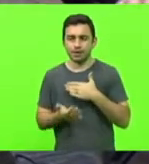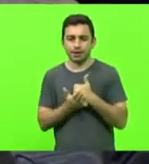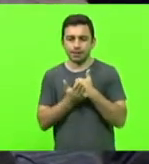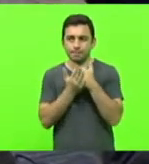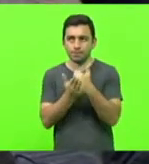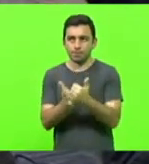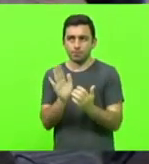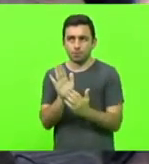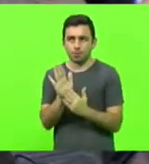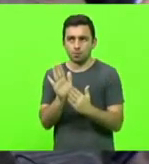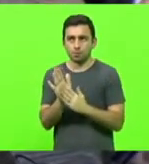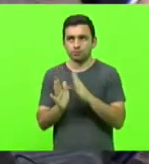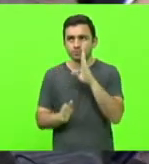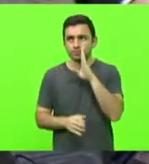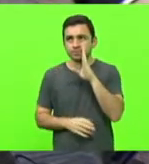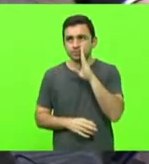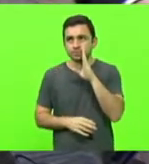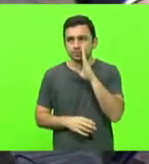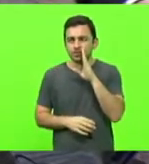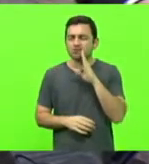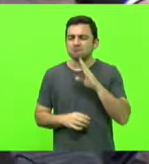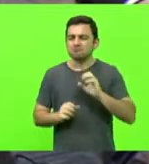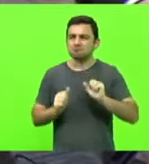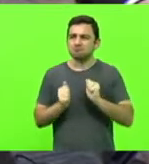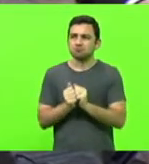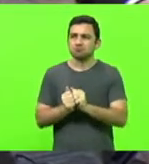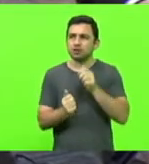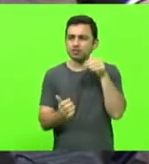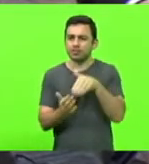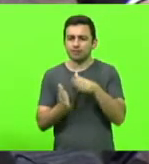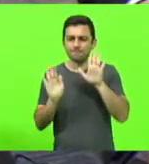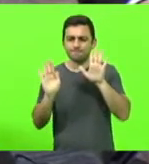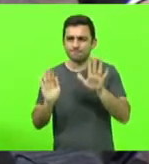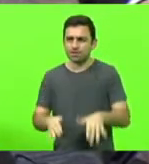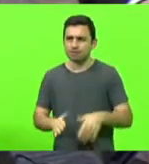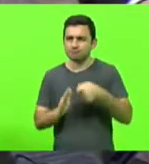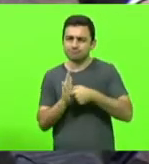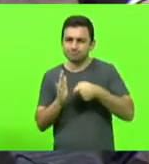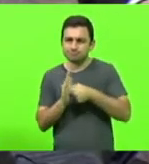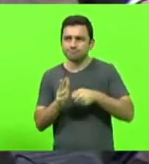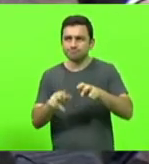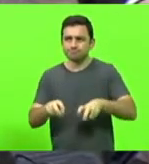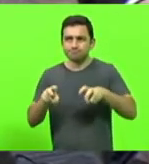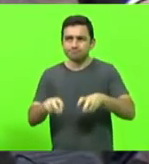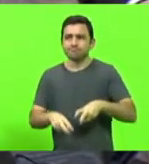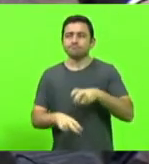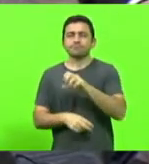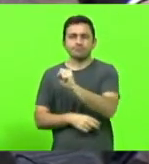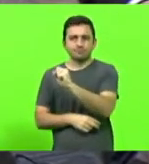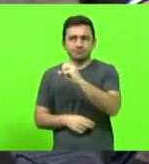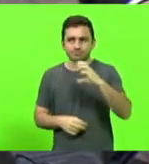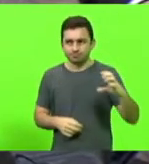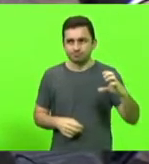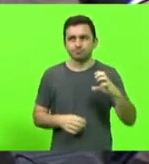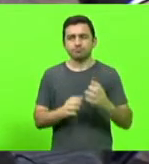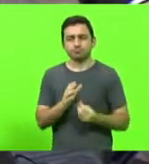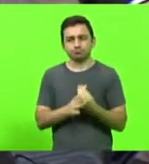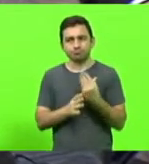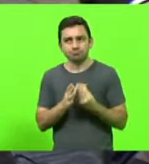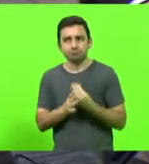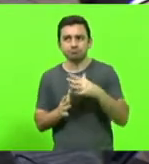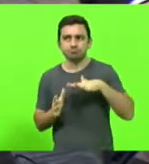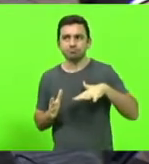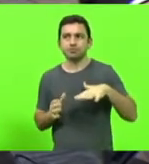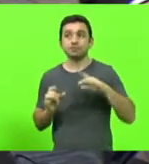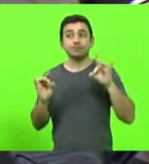deputado Berlanda. Estamos juntos e vamos até o fim nessa luta pelo agronegócio em Santa Catarina, pelo nosso produtor rural, em especial